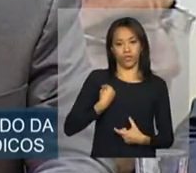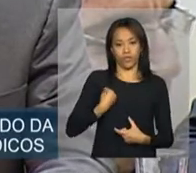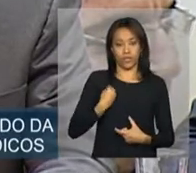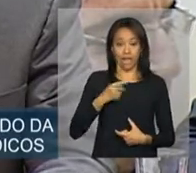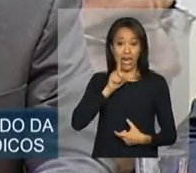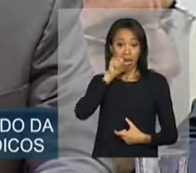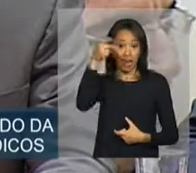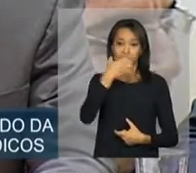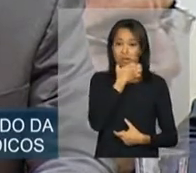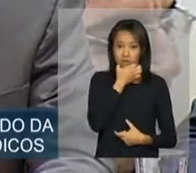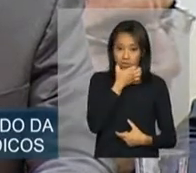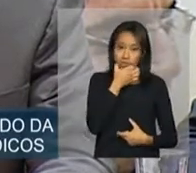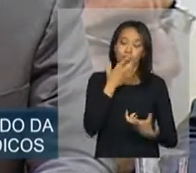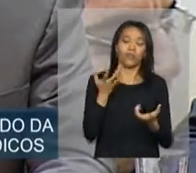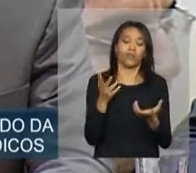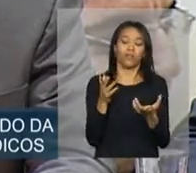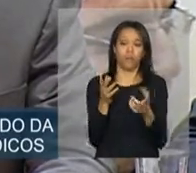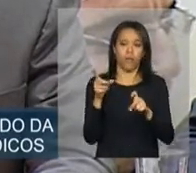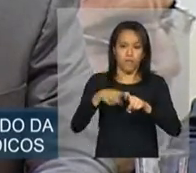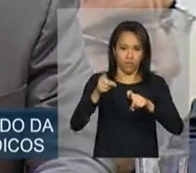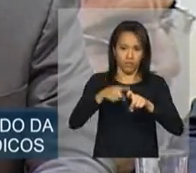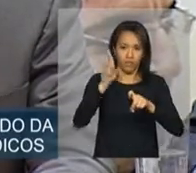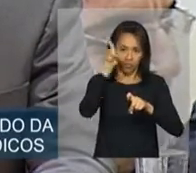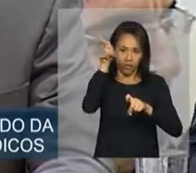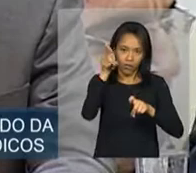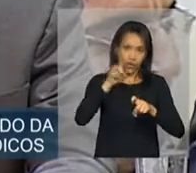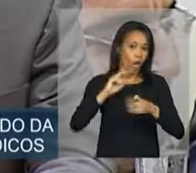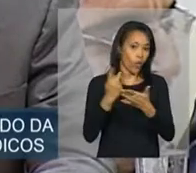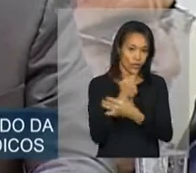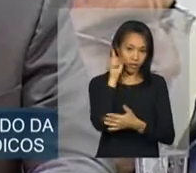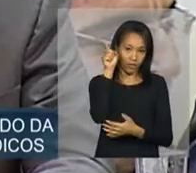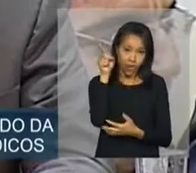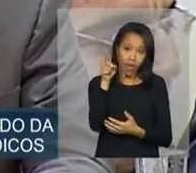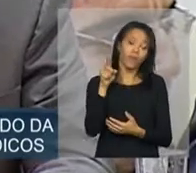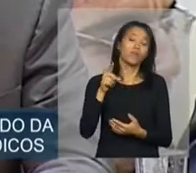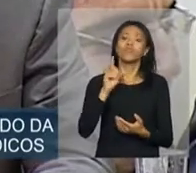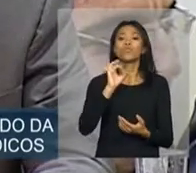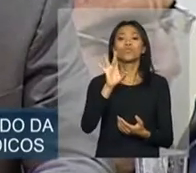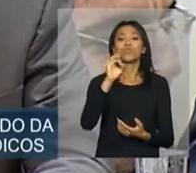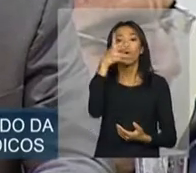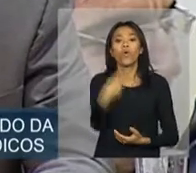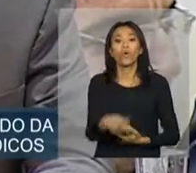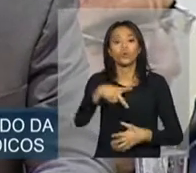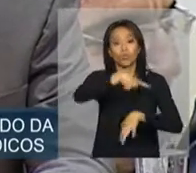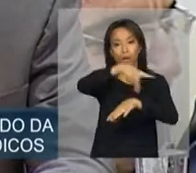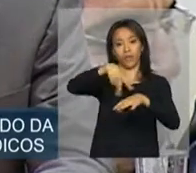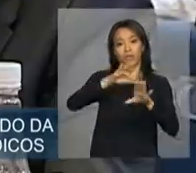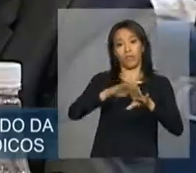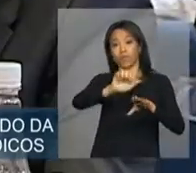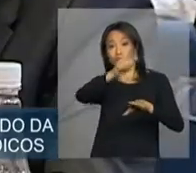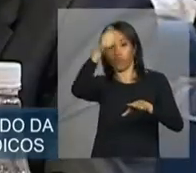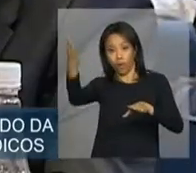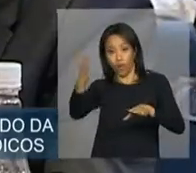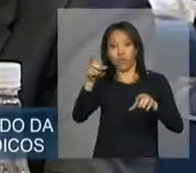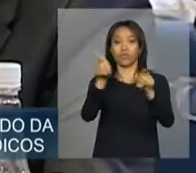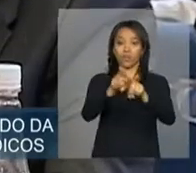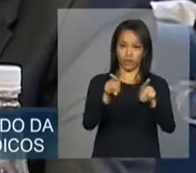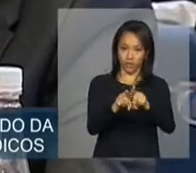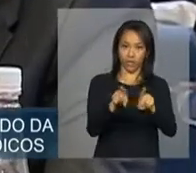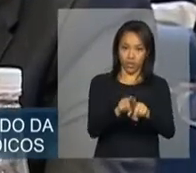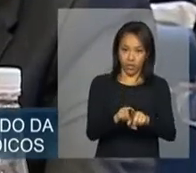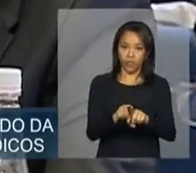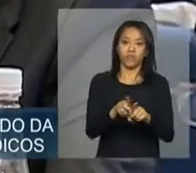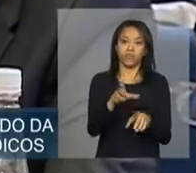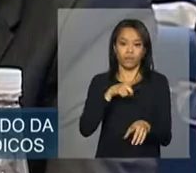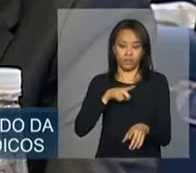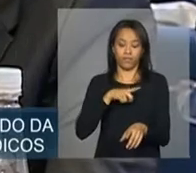da família na Inglaterra não só é a maior parte delas são de médio estrangeiros Mas também de médicos Ingleses é o chamado General practitioner old